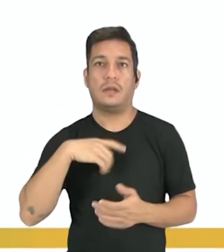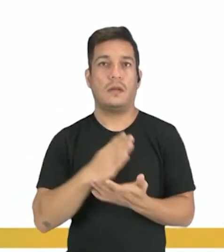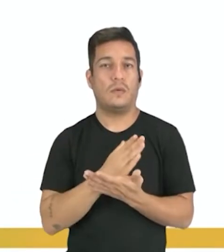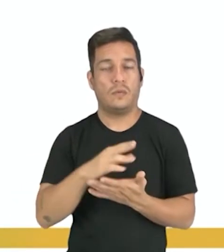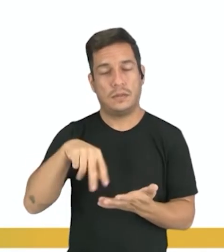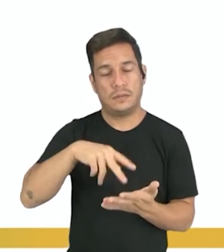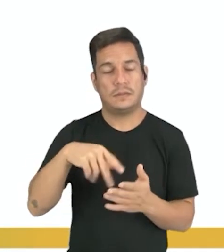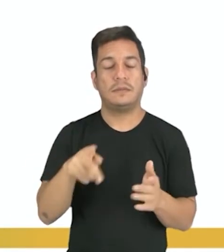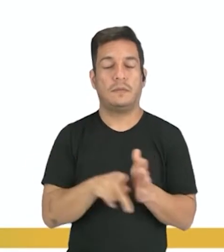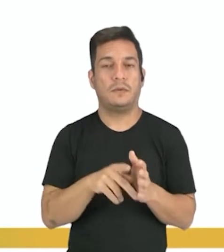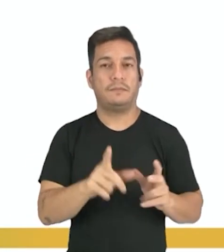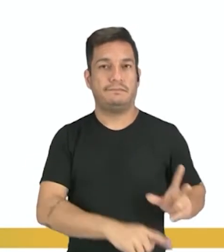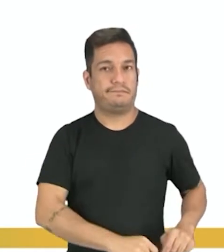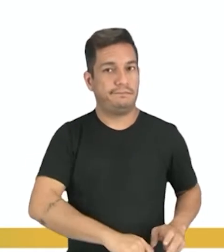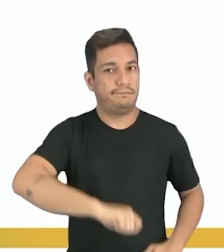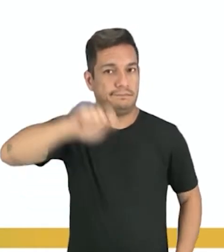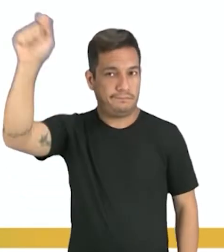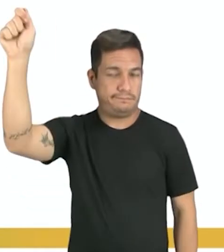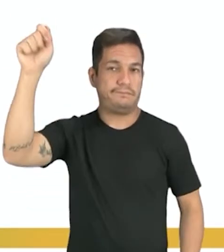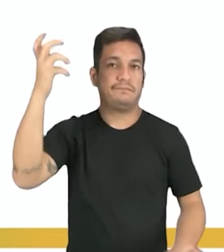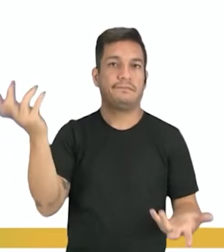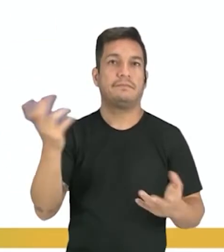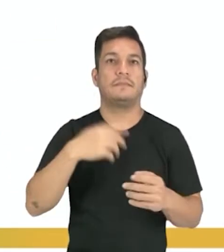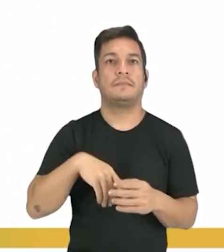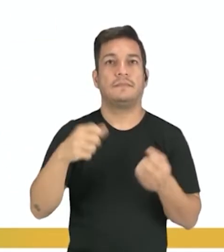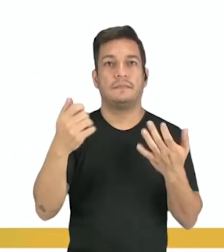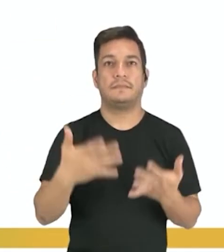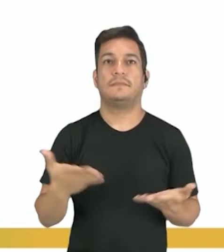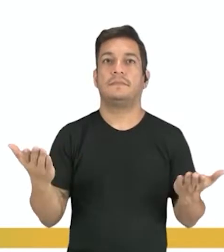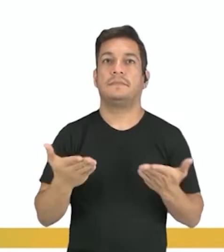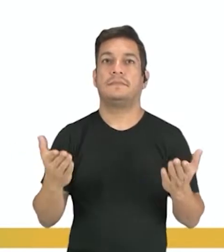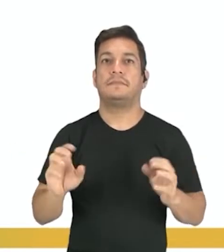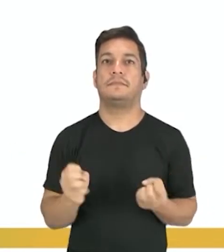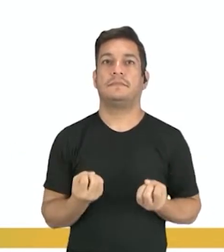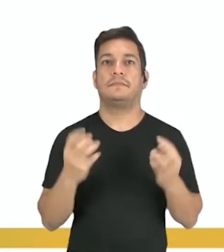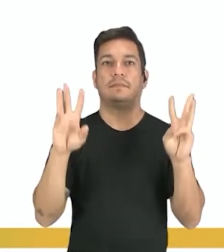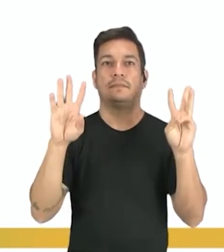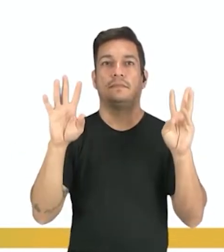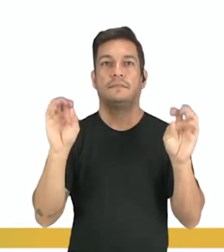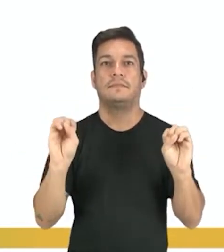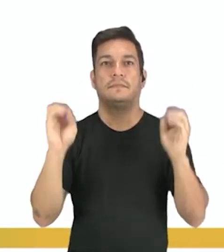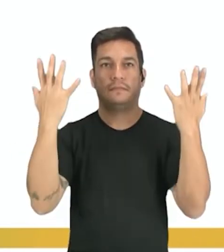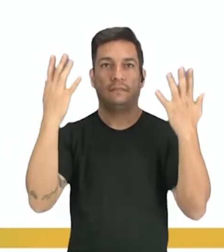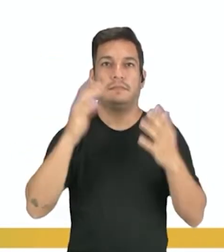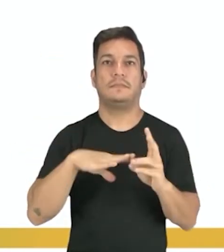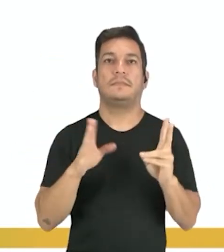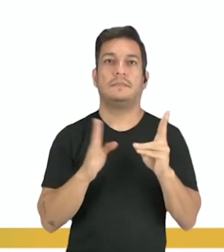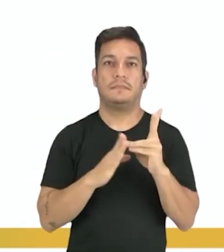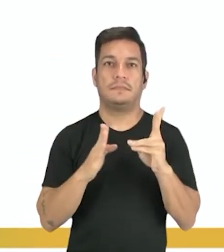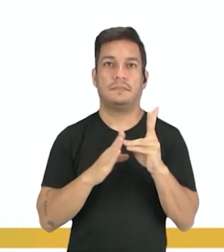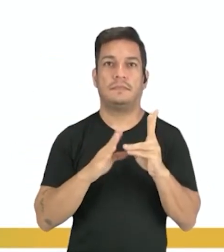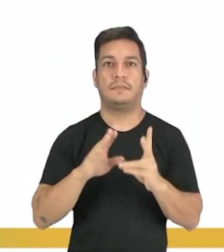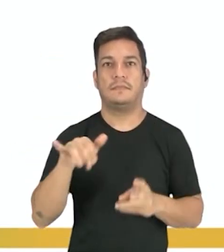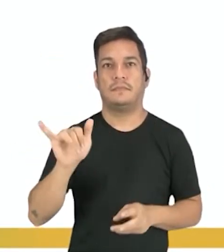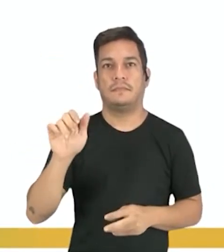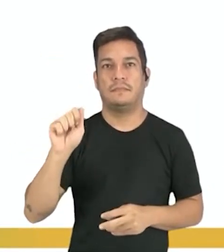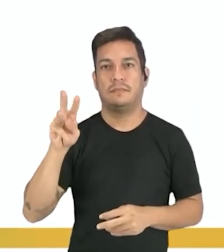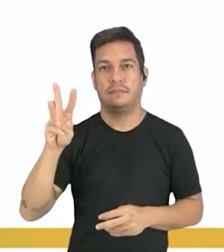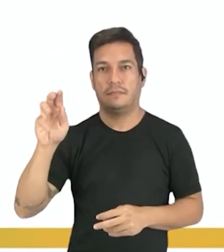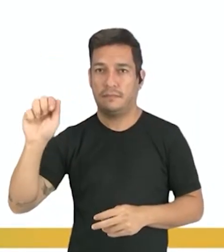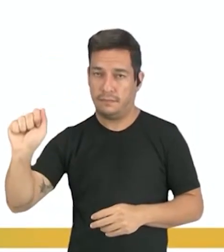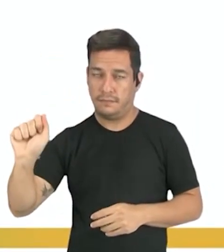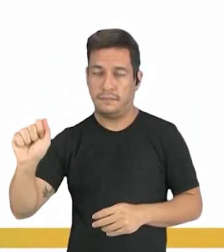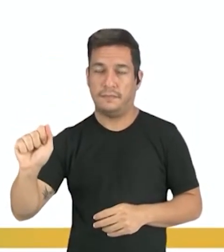do Acre né então a gente vai falar sobre o festival agora que o festival indígena e aoa